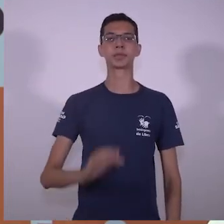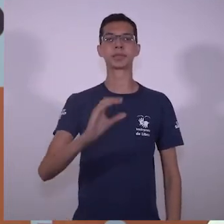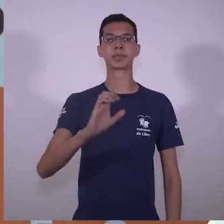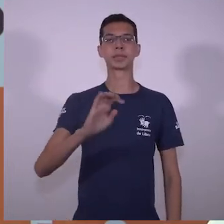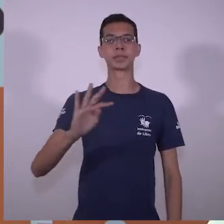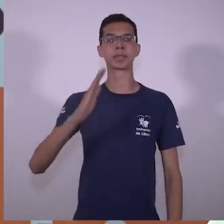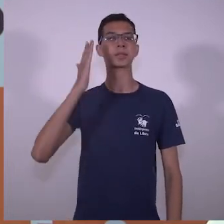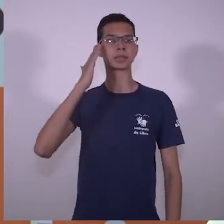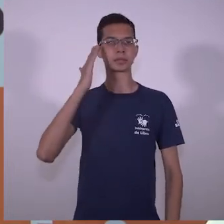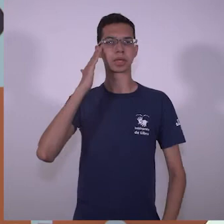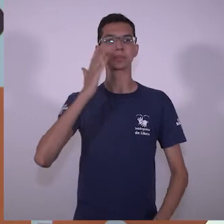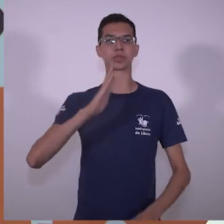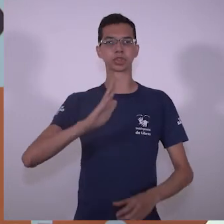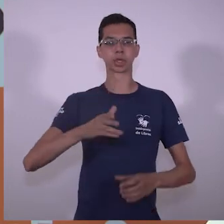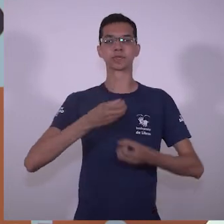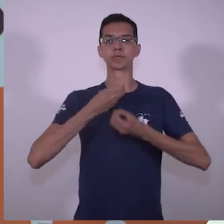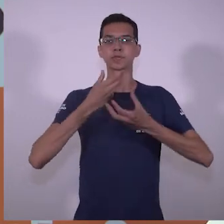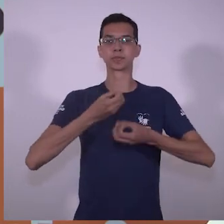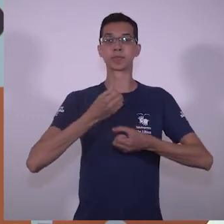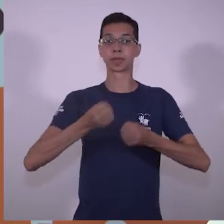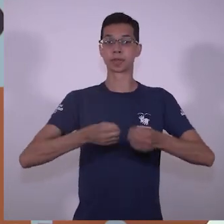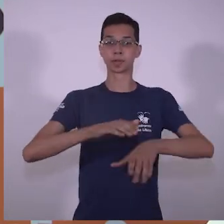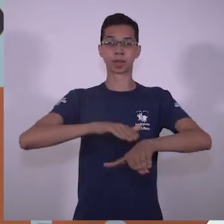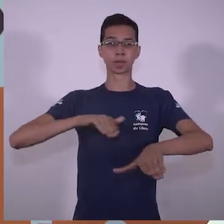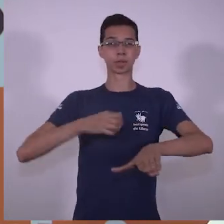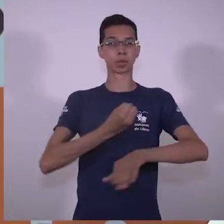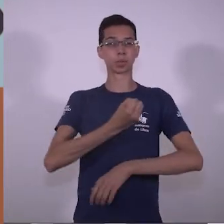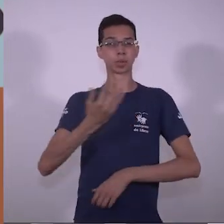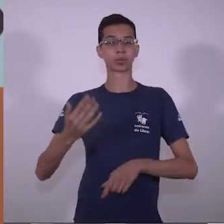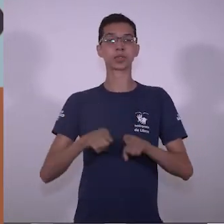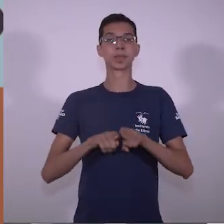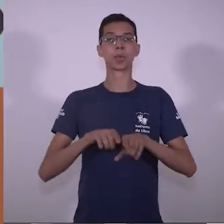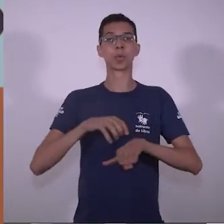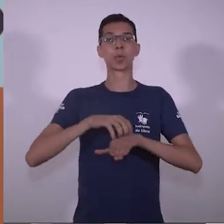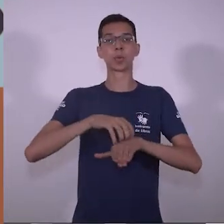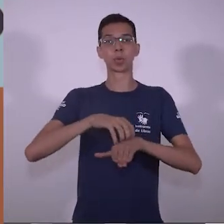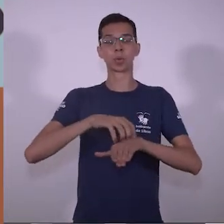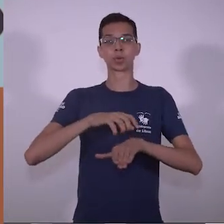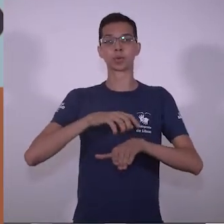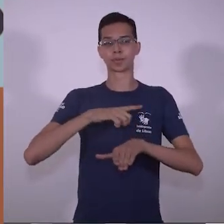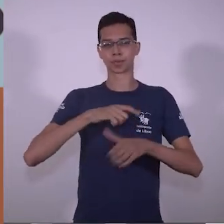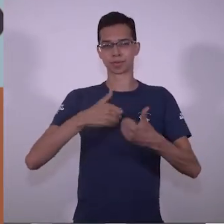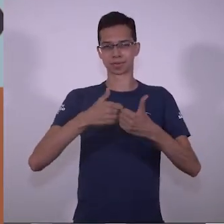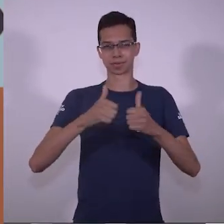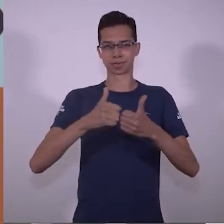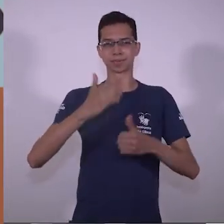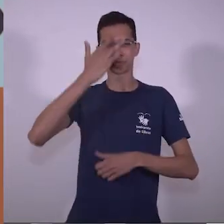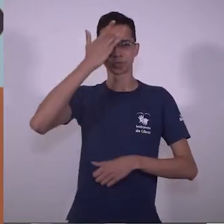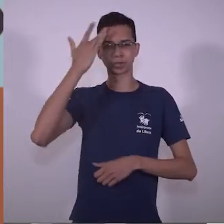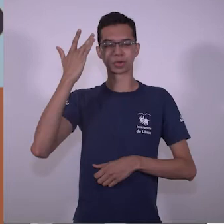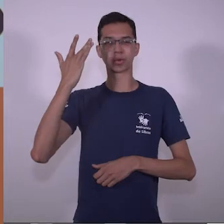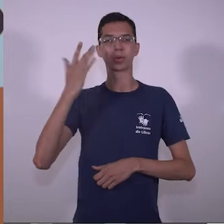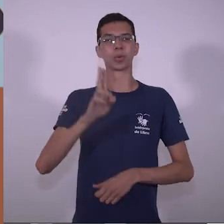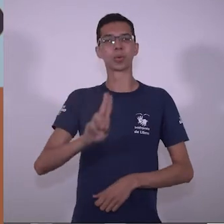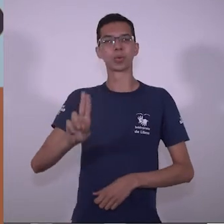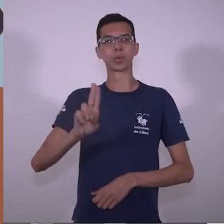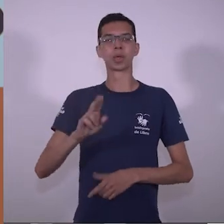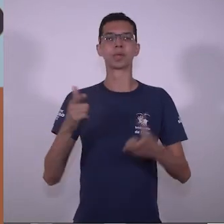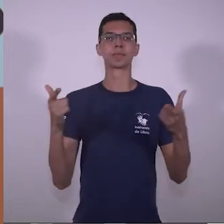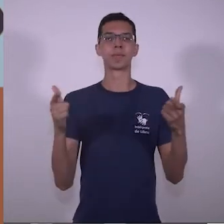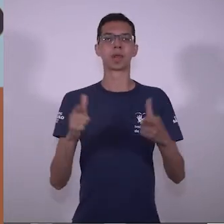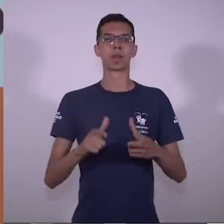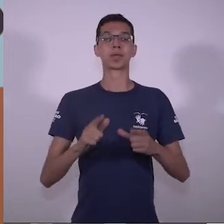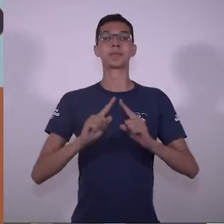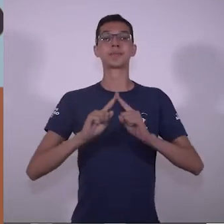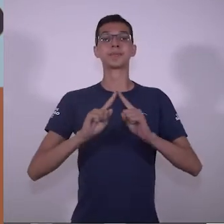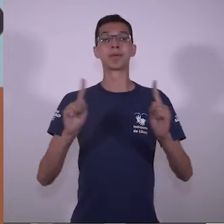de carros nas ruas e de passageiros nos ônibus caíram. No entanto, o índice de isolamento permanece estável. Qual